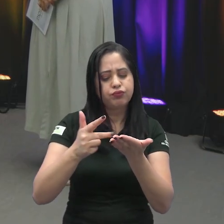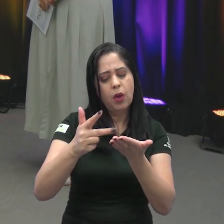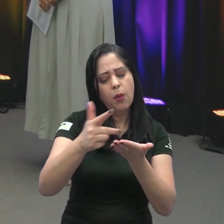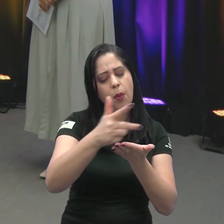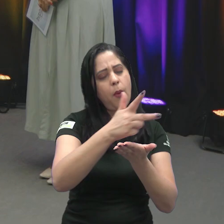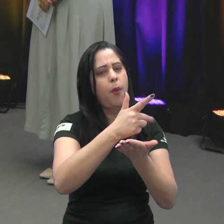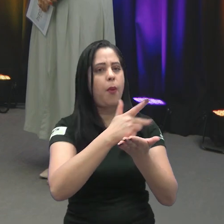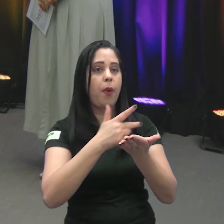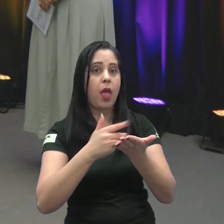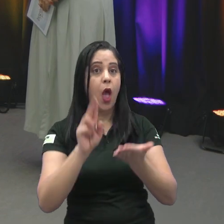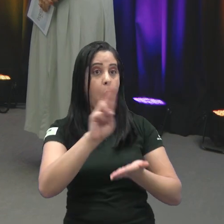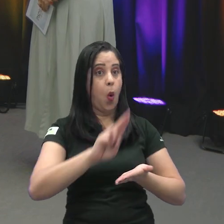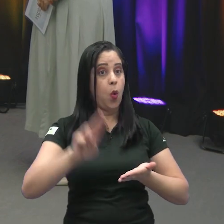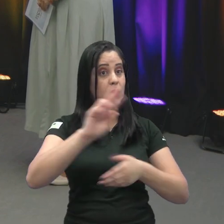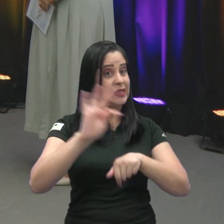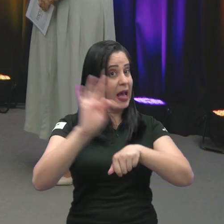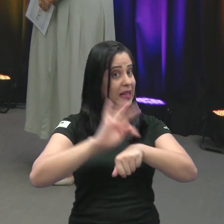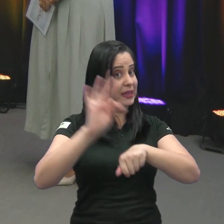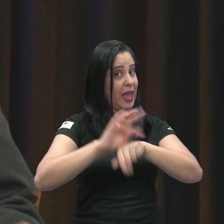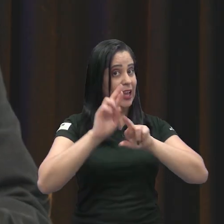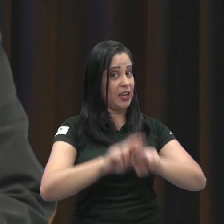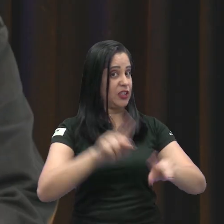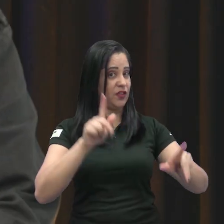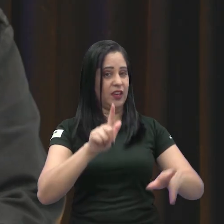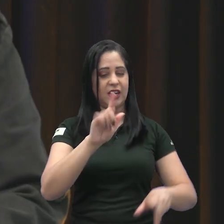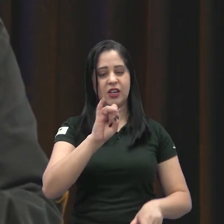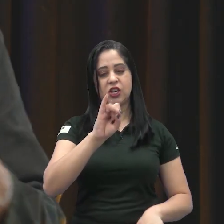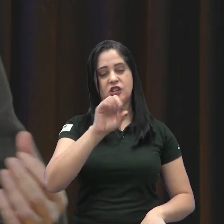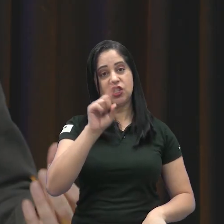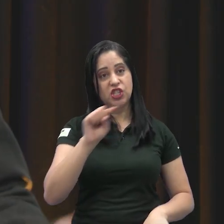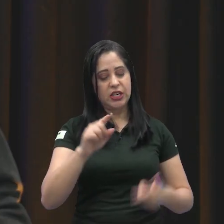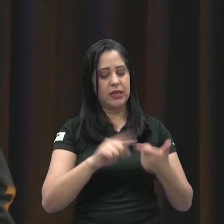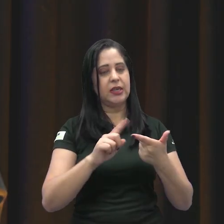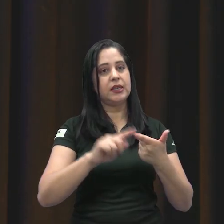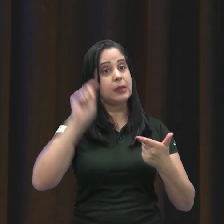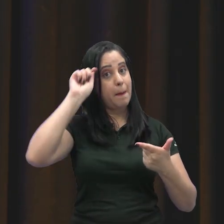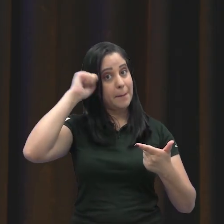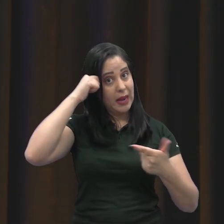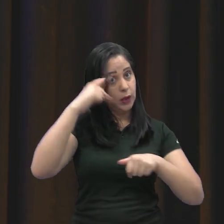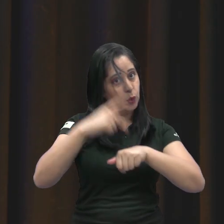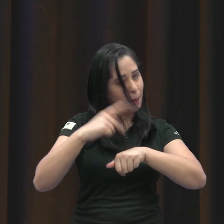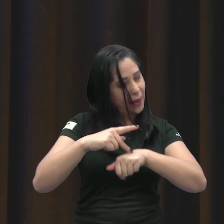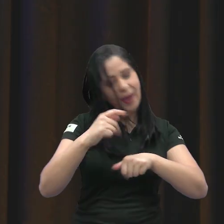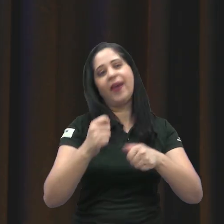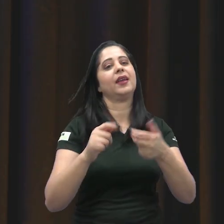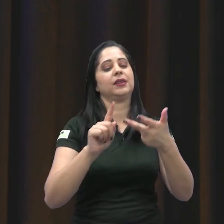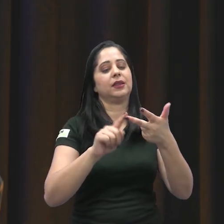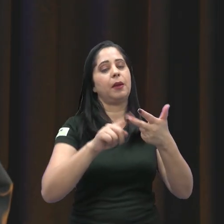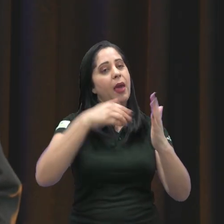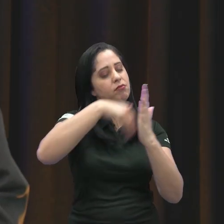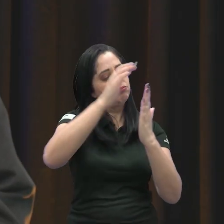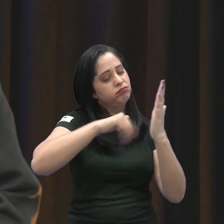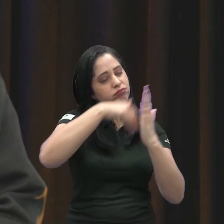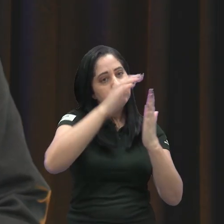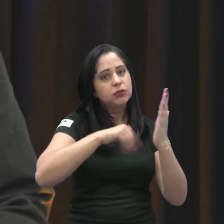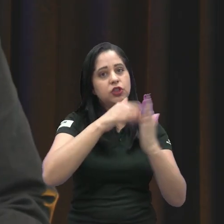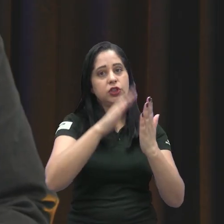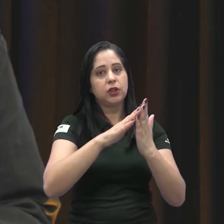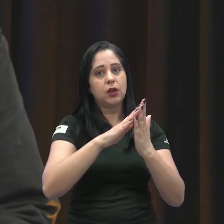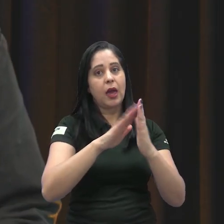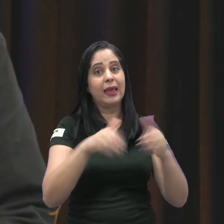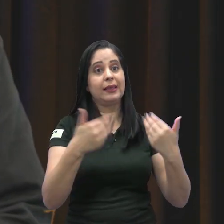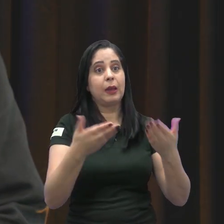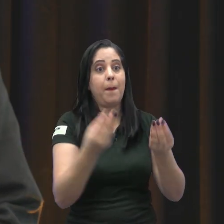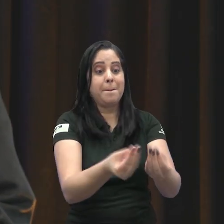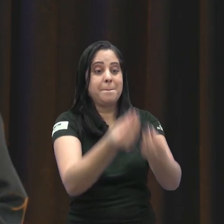né? Técnicas diferentes como giz, carvão, tinta, né? Então, isso foi uma base